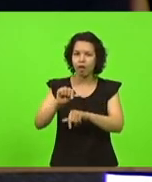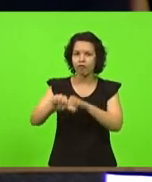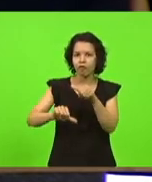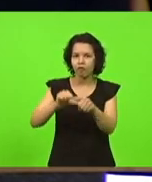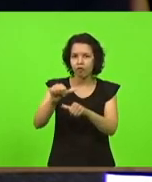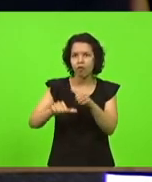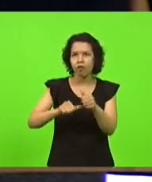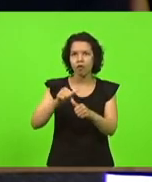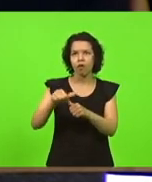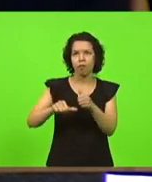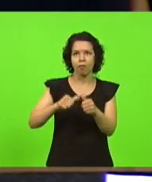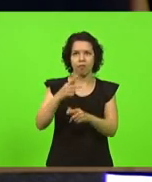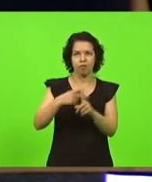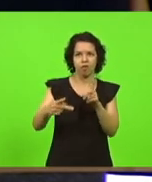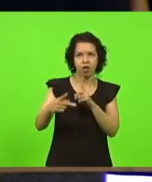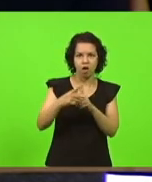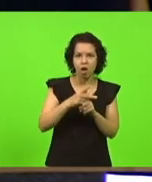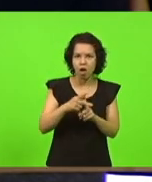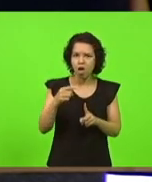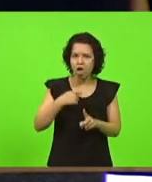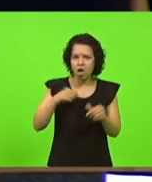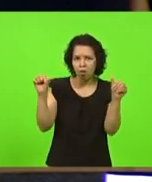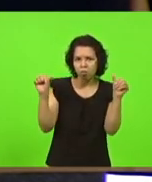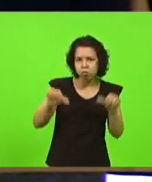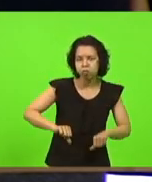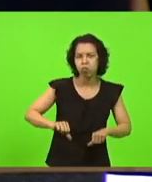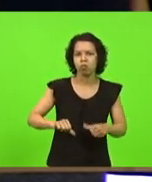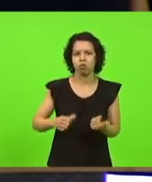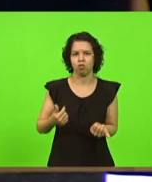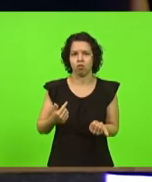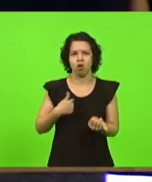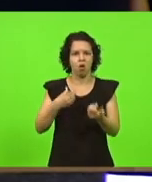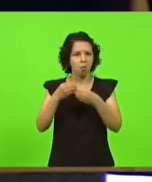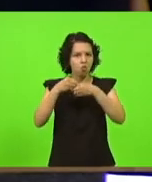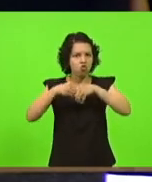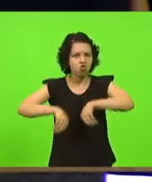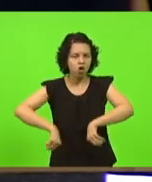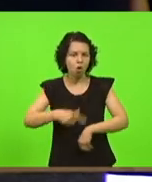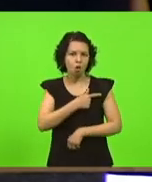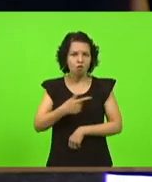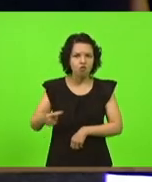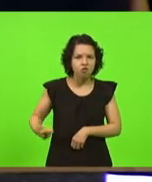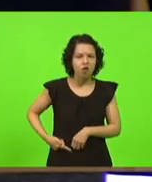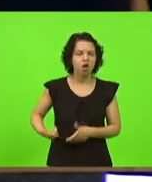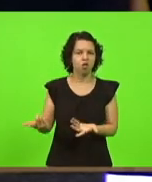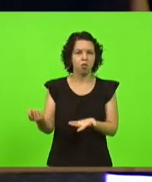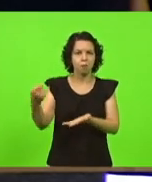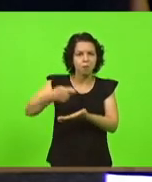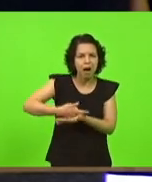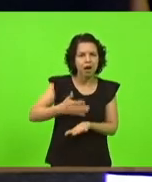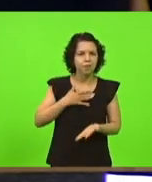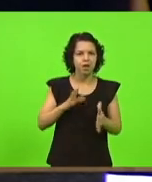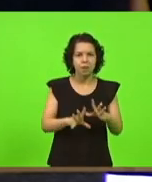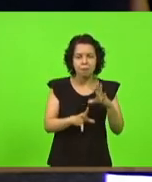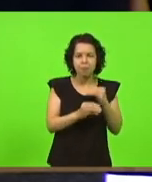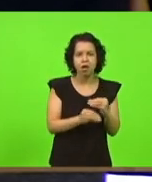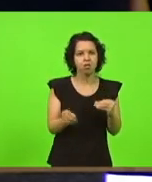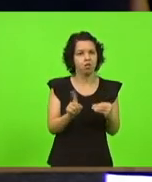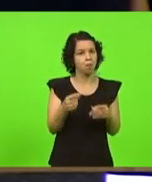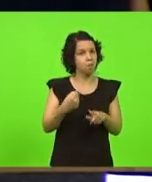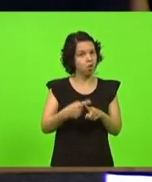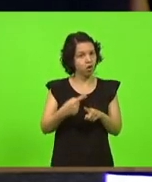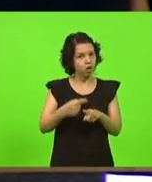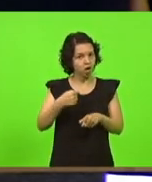lenhado. O governo está me prejudicando na Serra Catarinense, não está pagando as minhas emendas, porque eu tive um posicionamento em favor